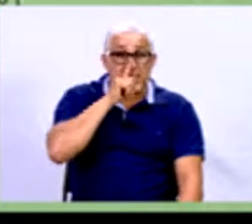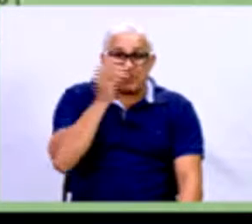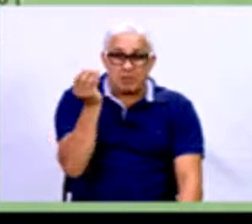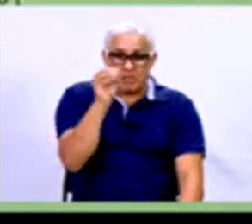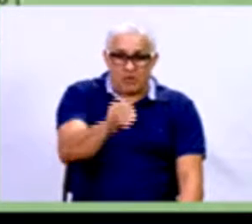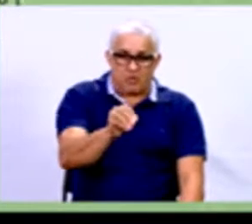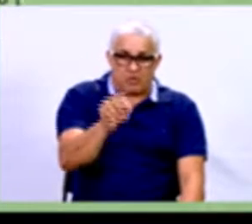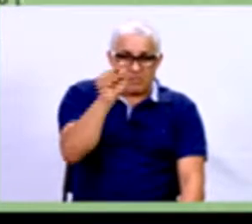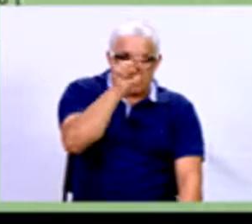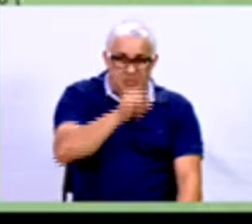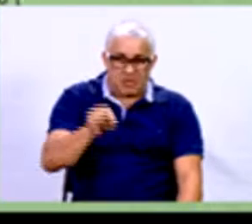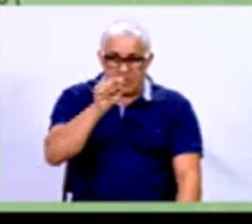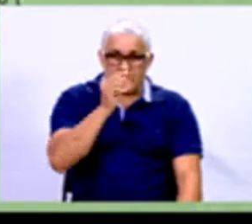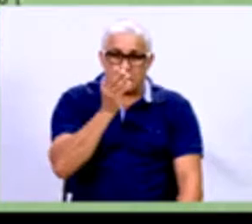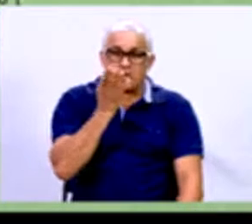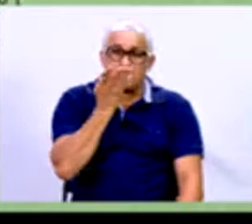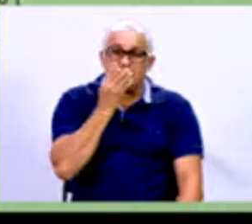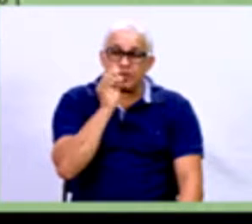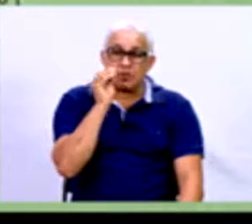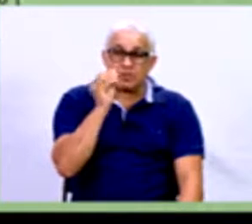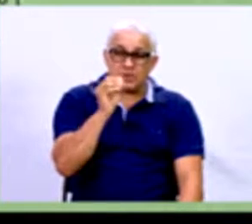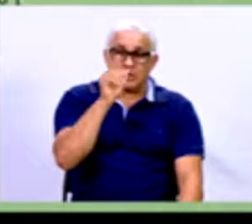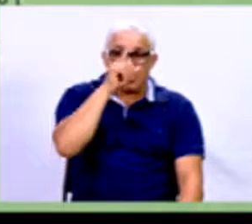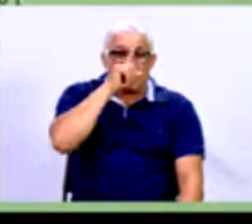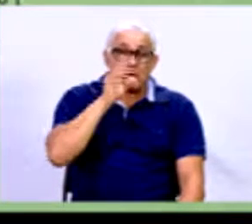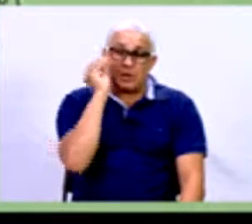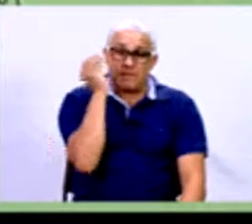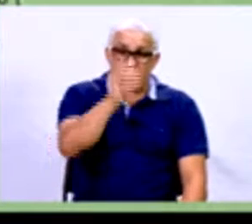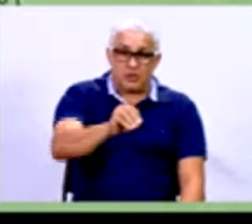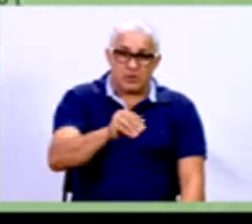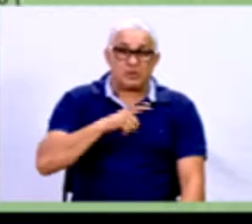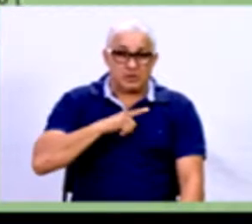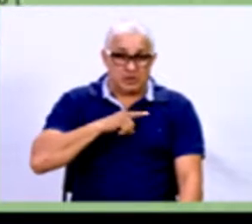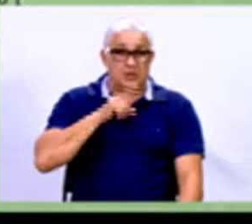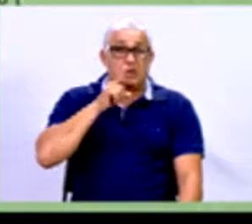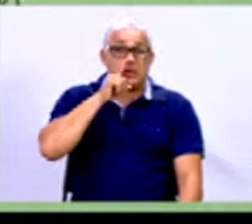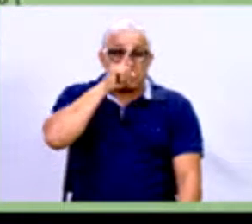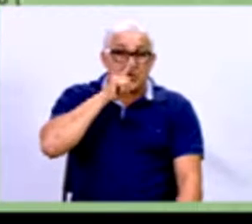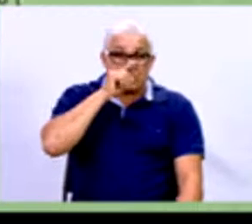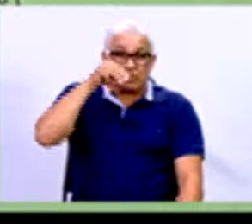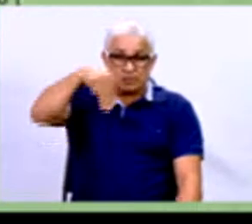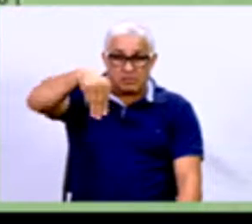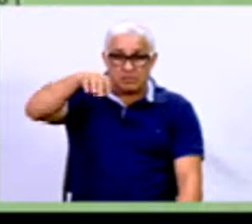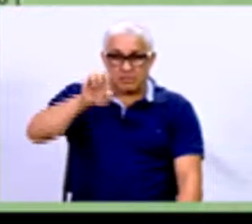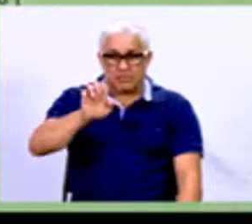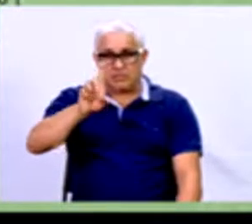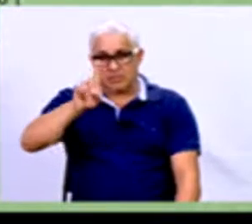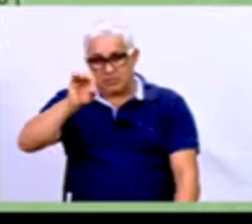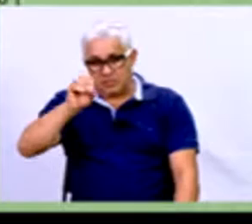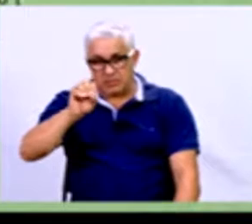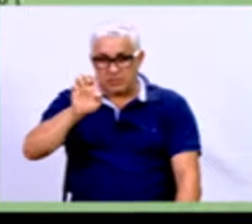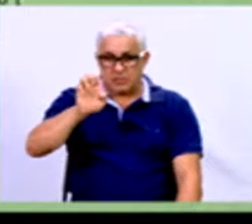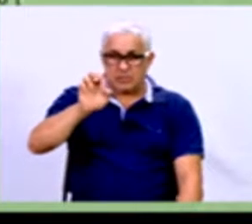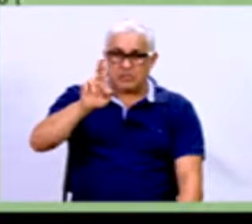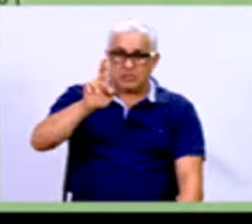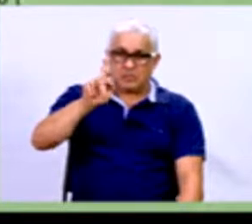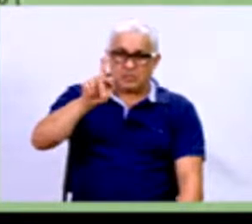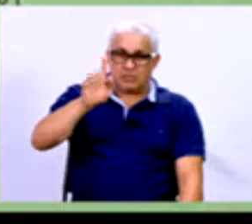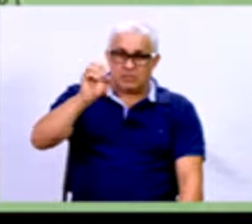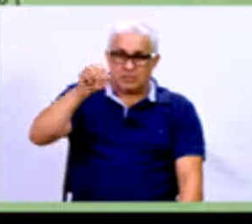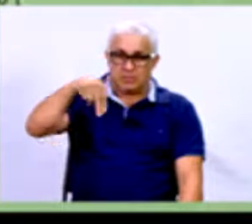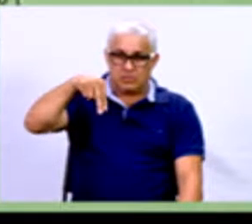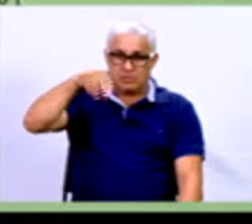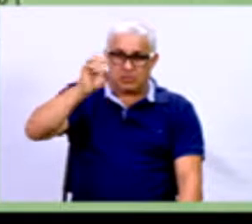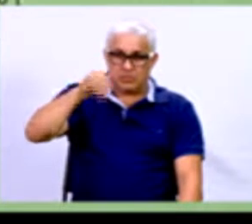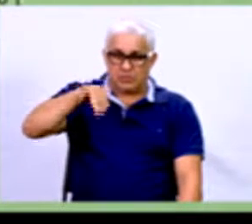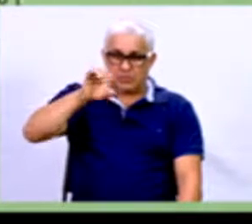é isso? Por quê? Porque está indicando que tem um risco médio ergonômico nessa área. E quantos